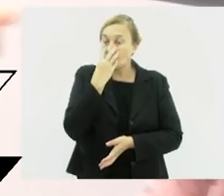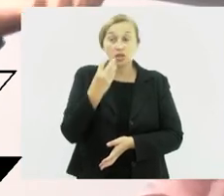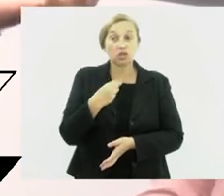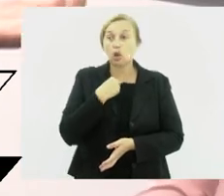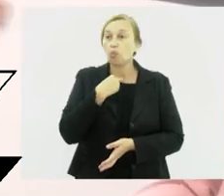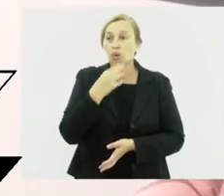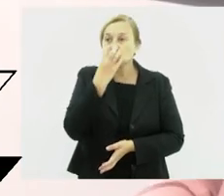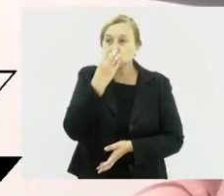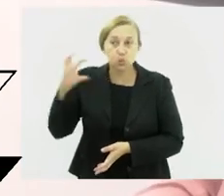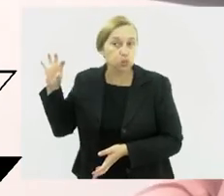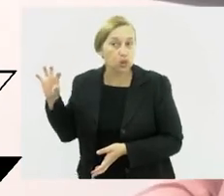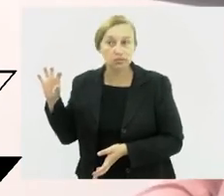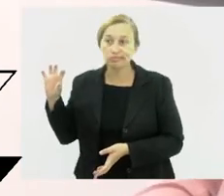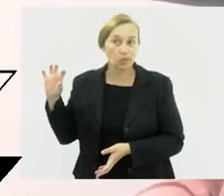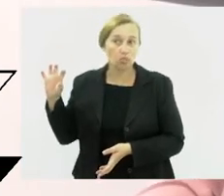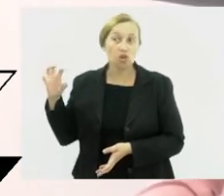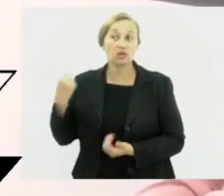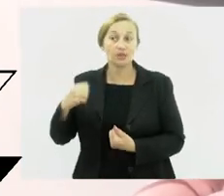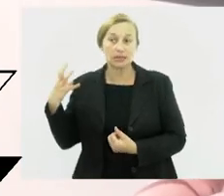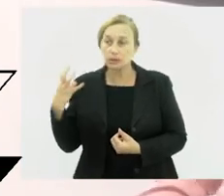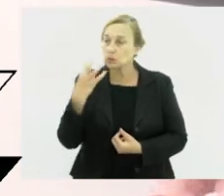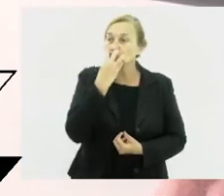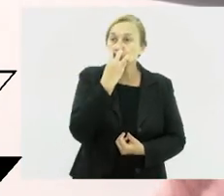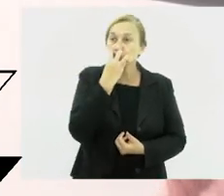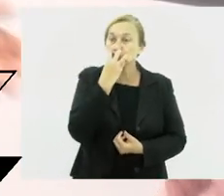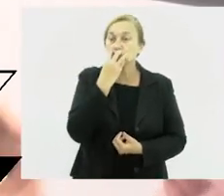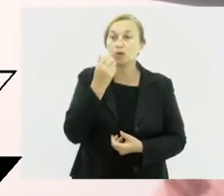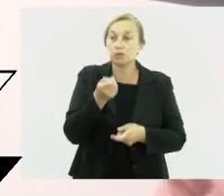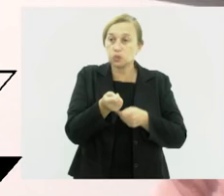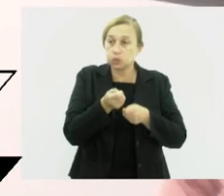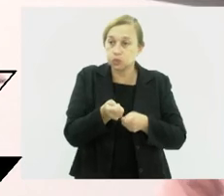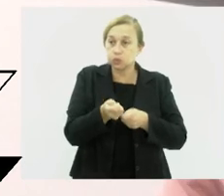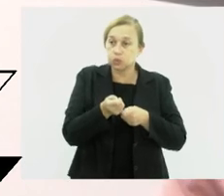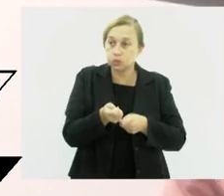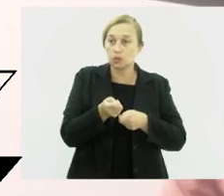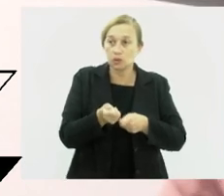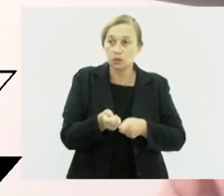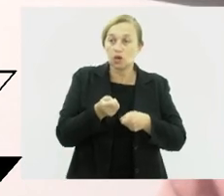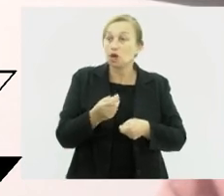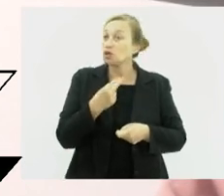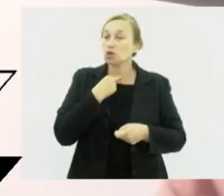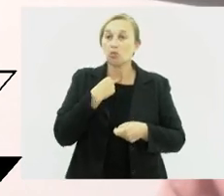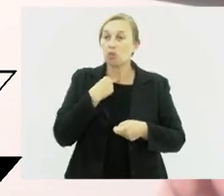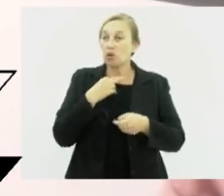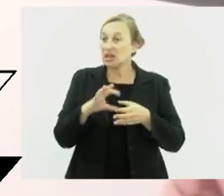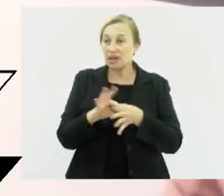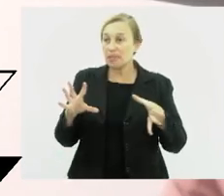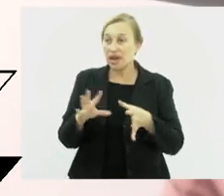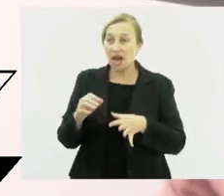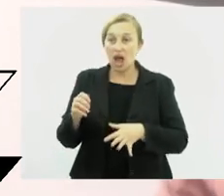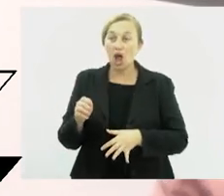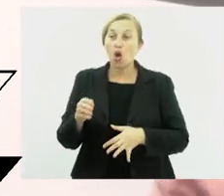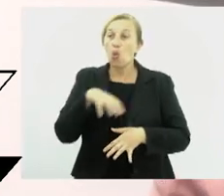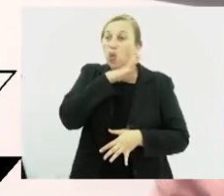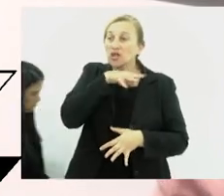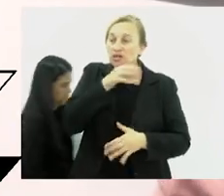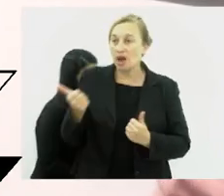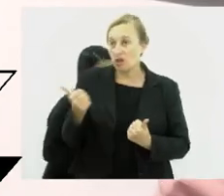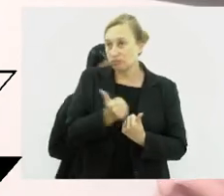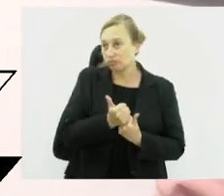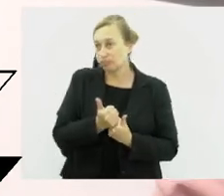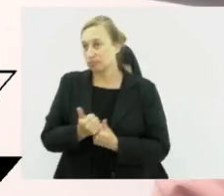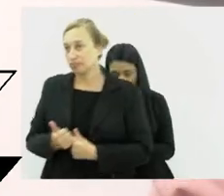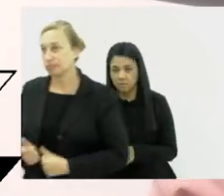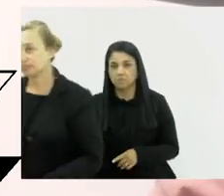não existe, isso é senso comum, então beleza, põe na lei. Não dá para você andar com seu animal solto, isso é uma loucura, né? A focinheira eu já acho que